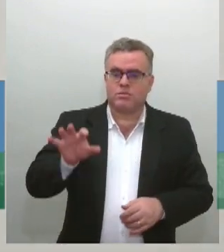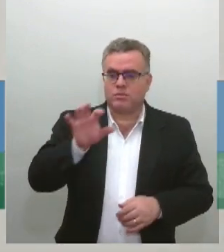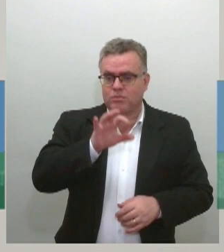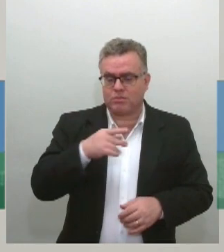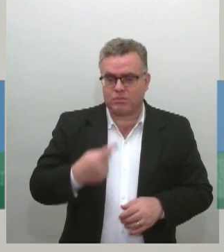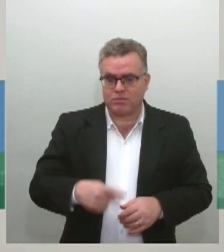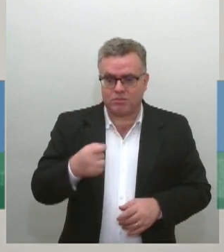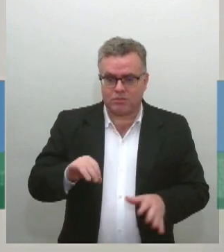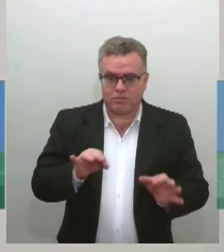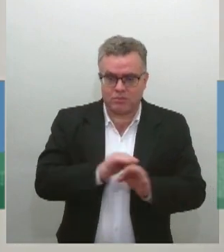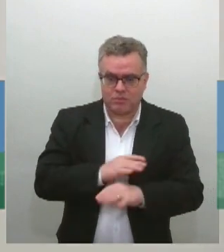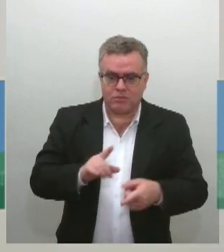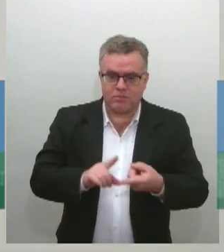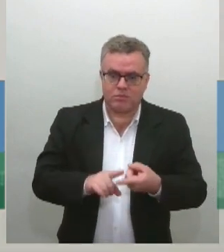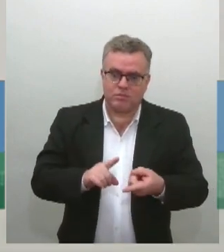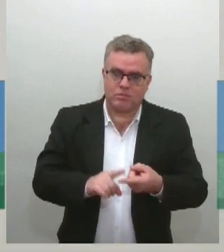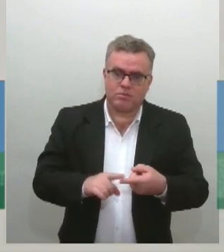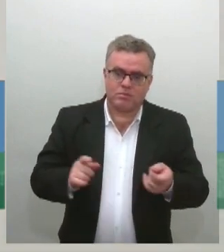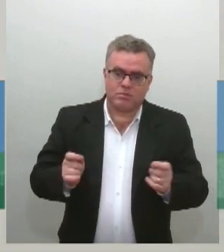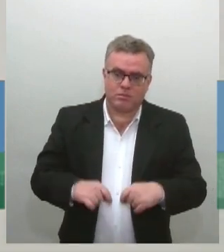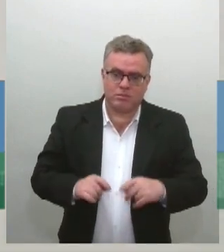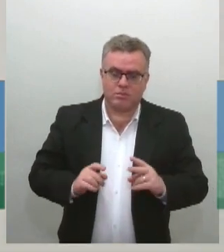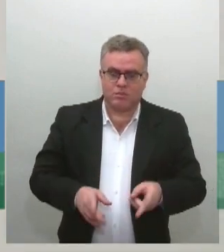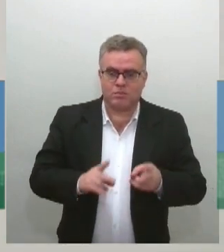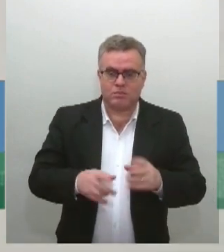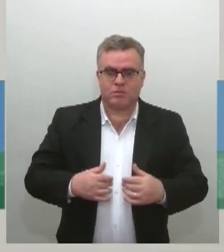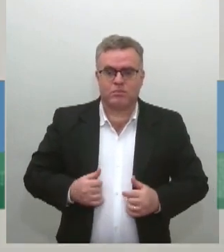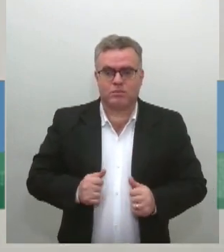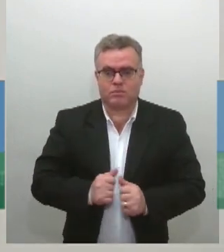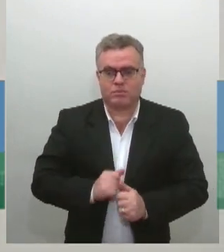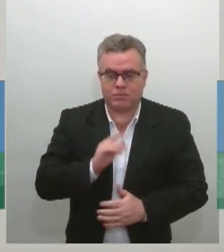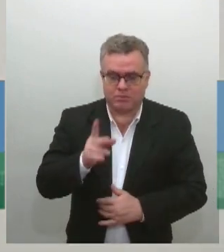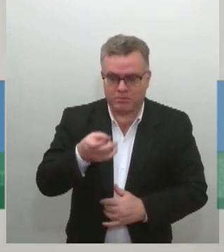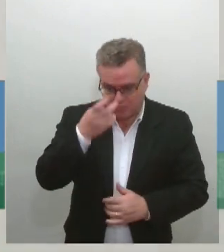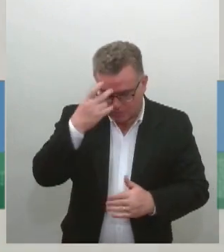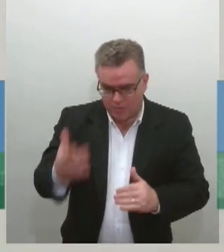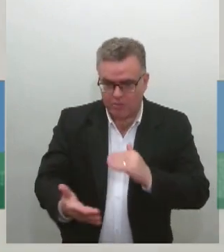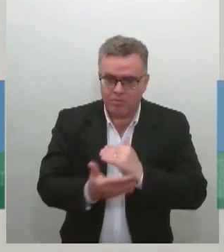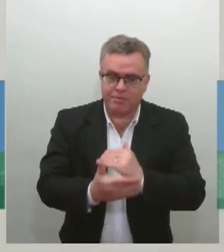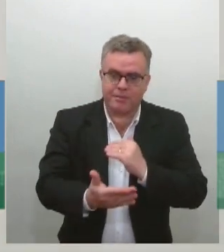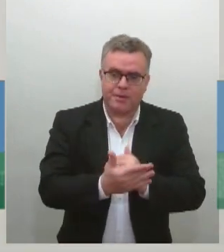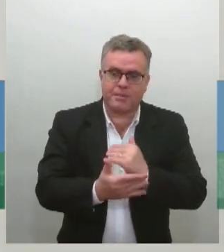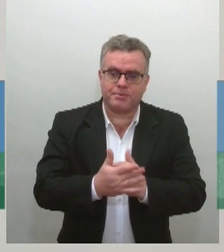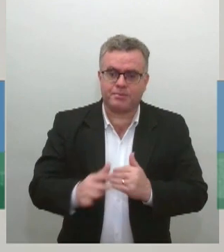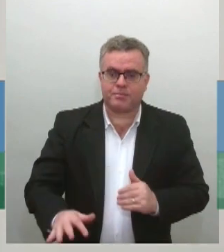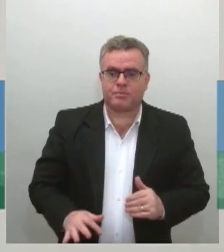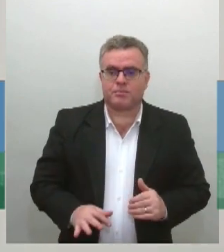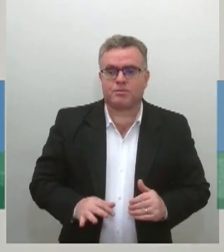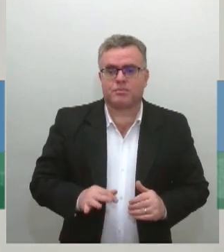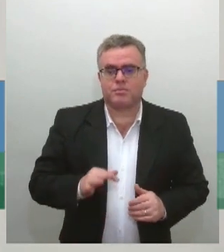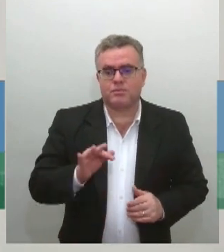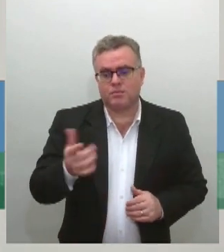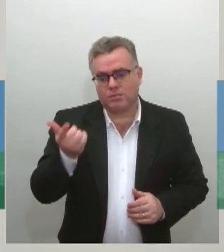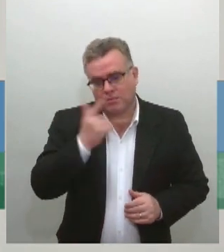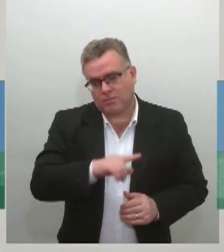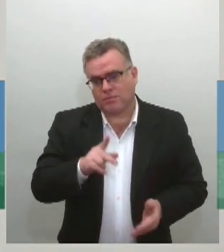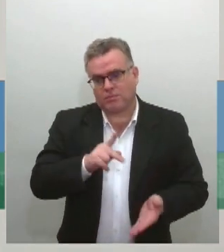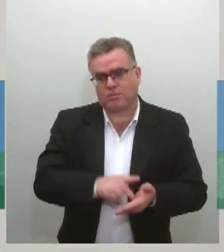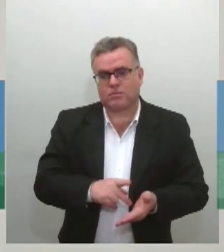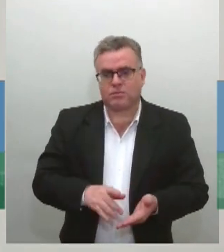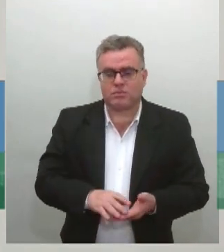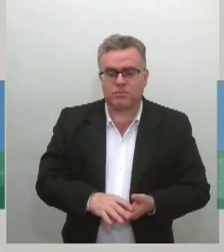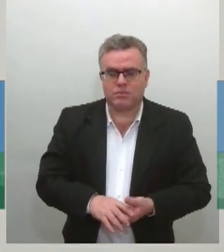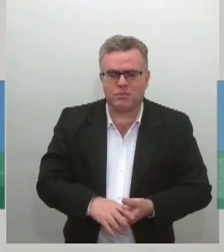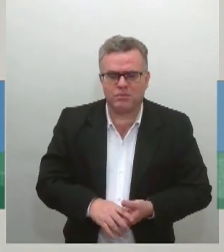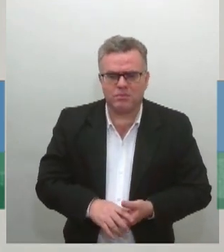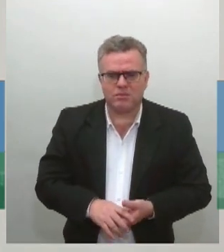teremos também agentes territoriais culturais, para que eles nos ajudem a chegar na ponta. Justamente porque entendemos a